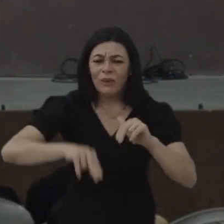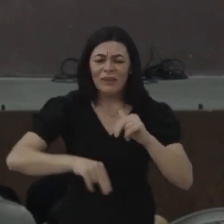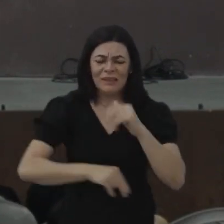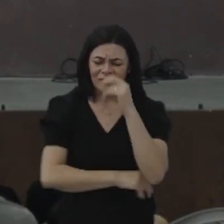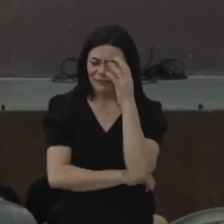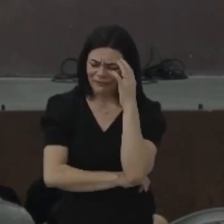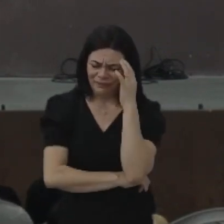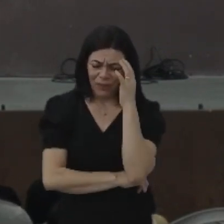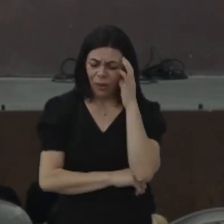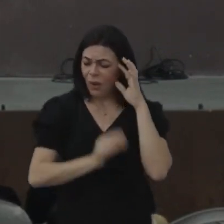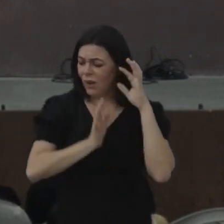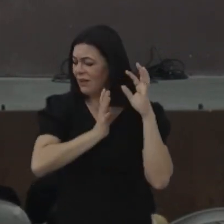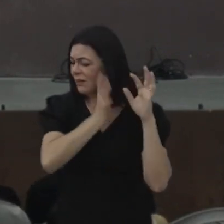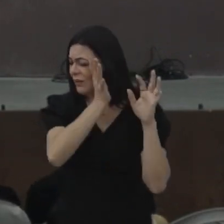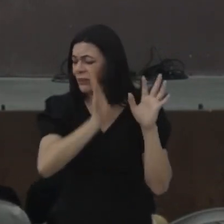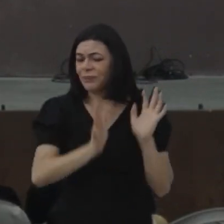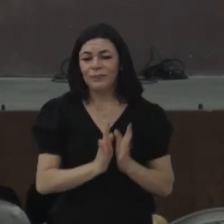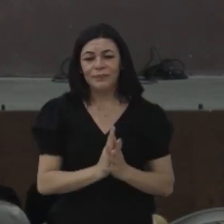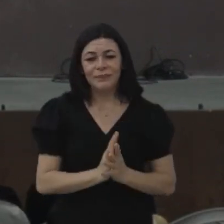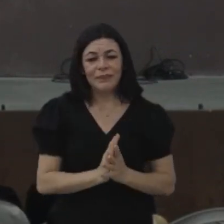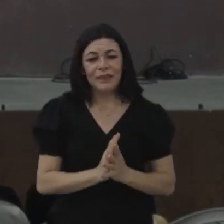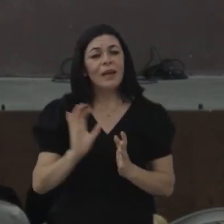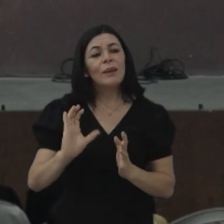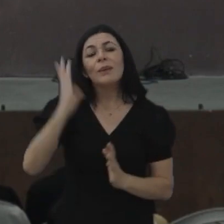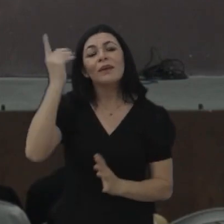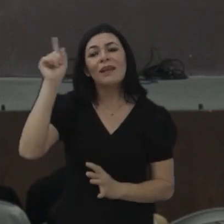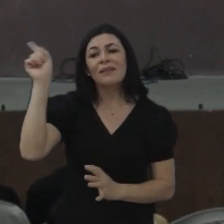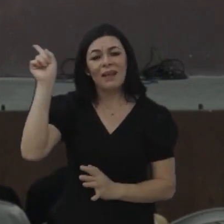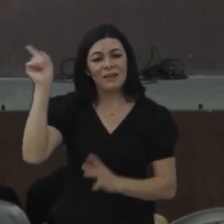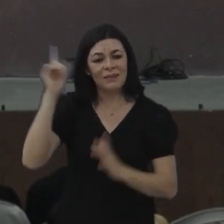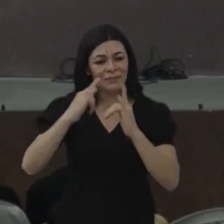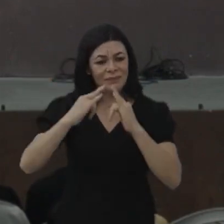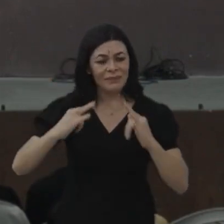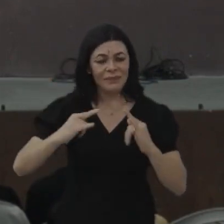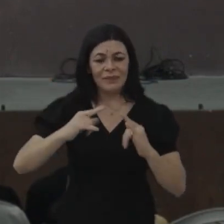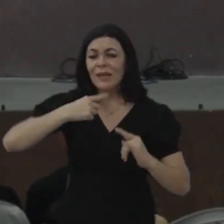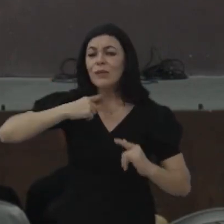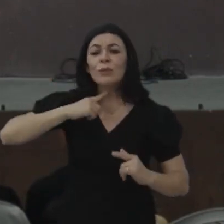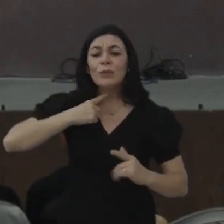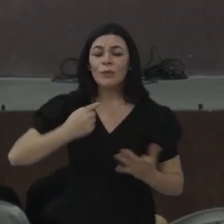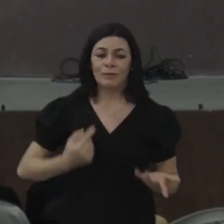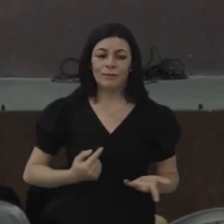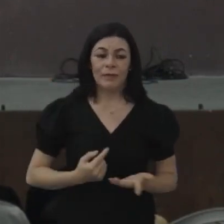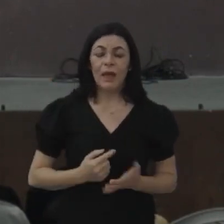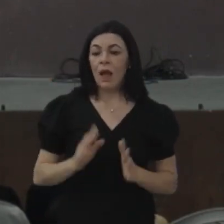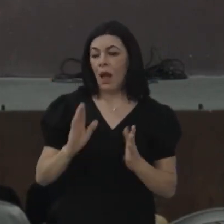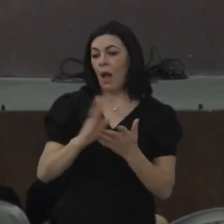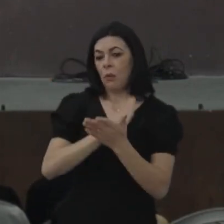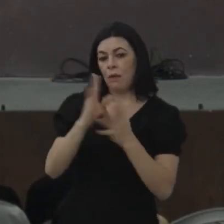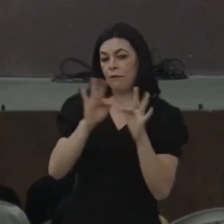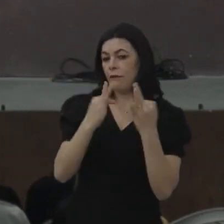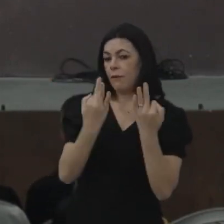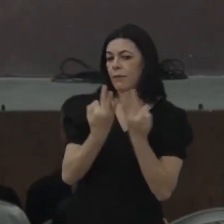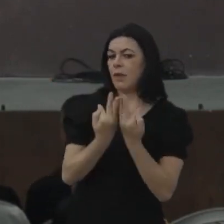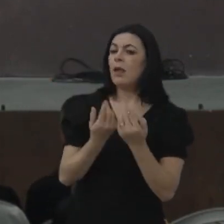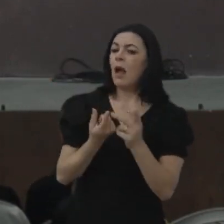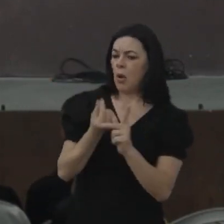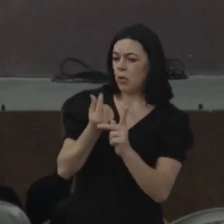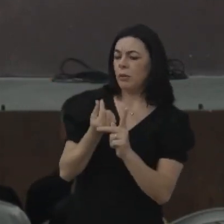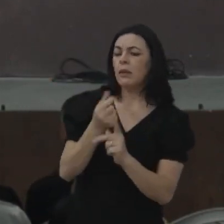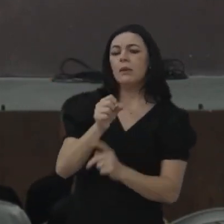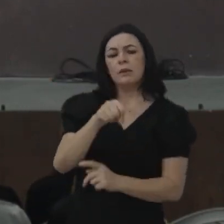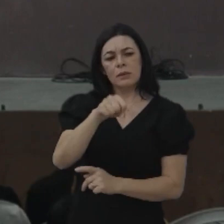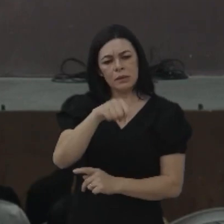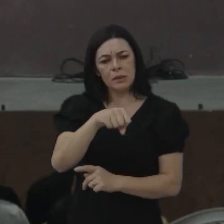Eu acho horrível isso. O que está acontecendo ali, gente, é podre. Ah, mas tem muitas famílias que vivem da economia. É verdade, prostituta também